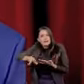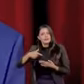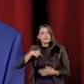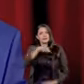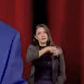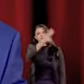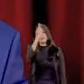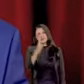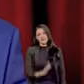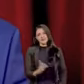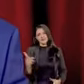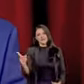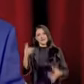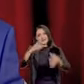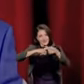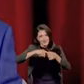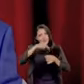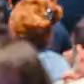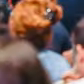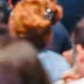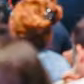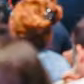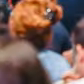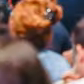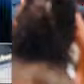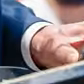voltou a ser um país